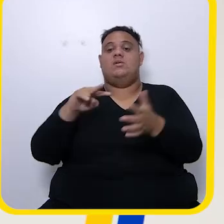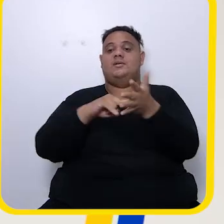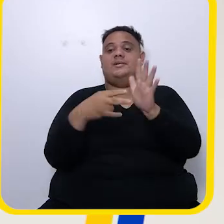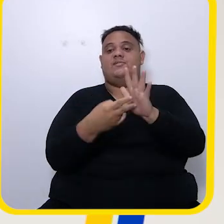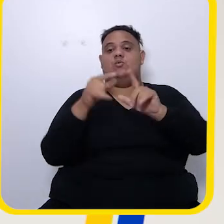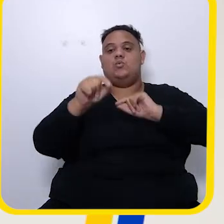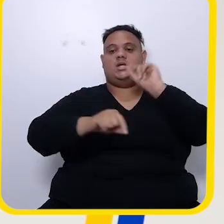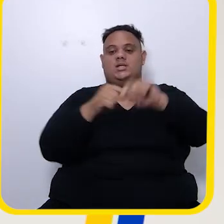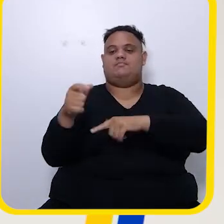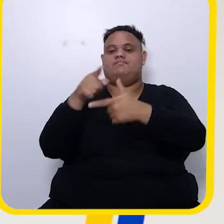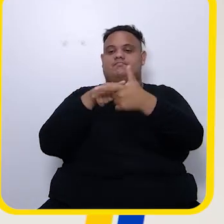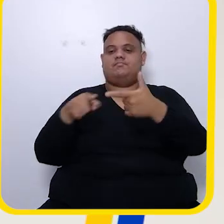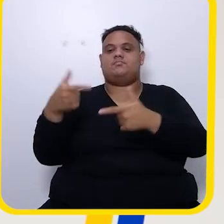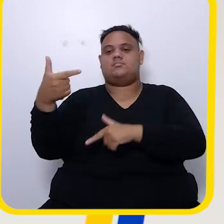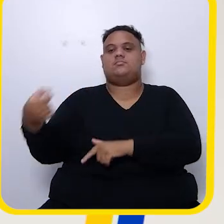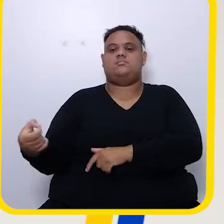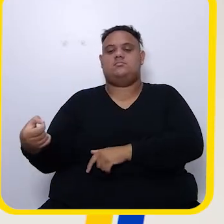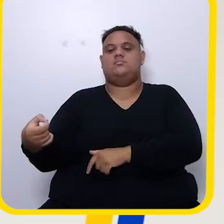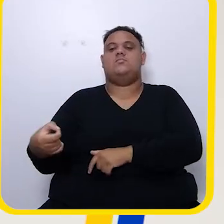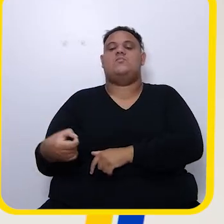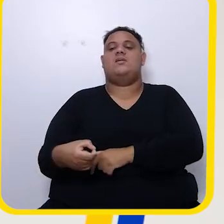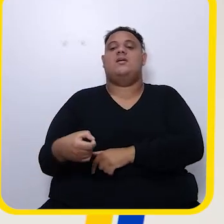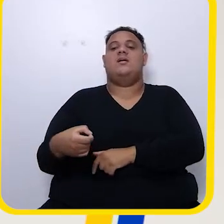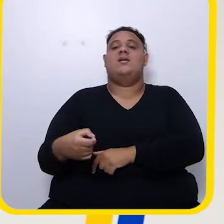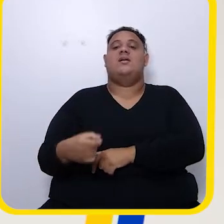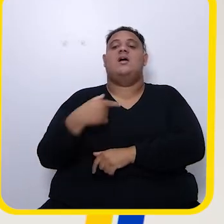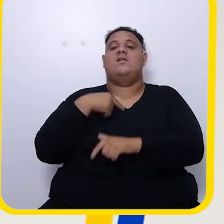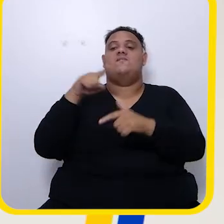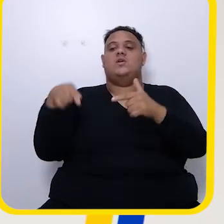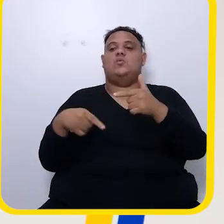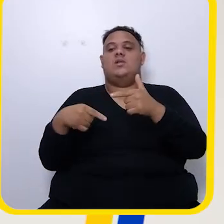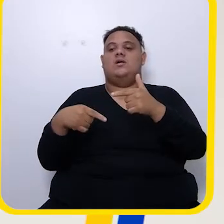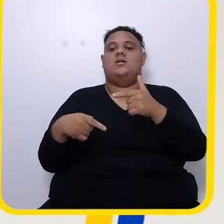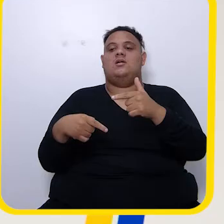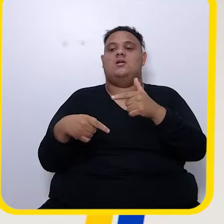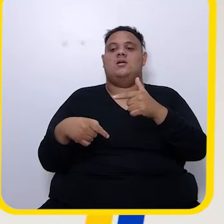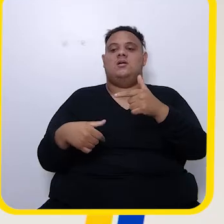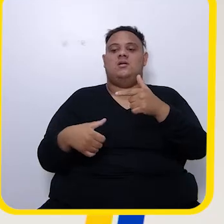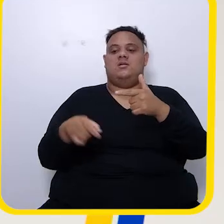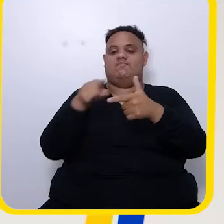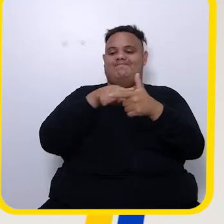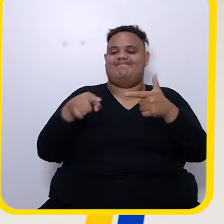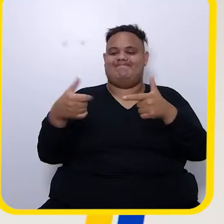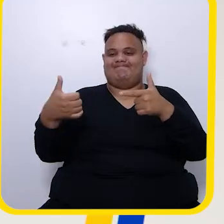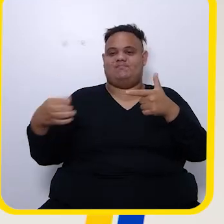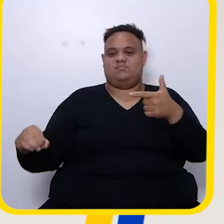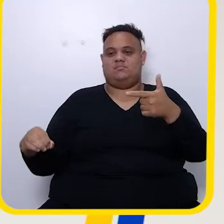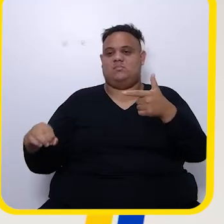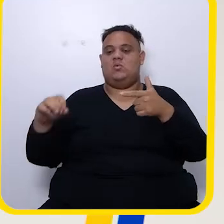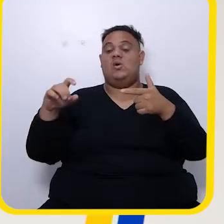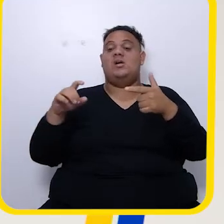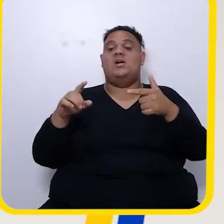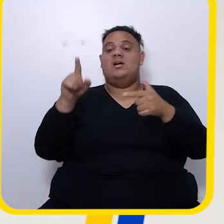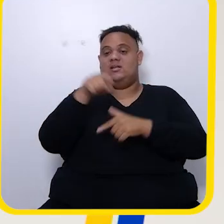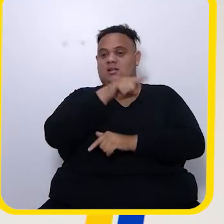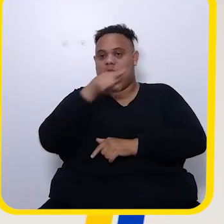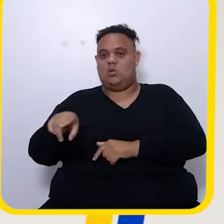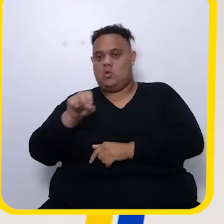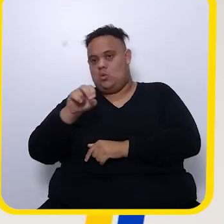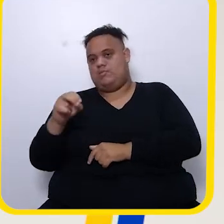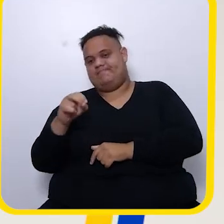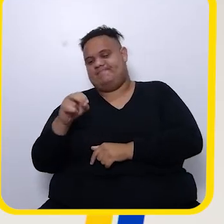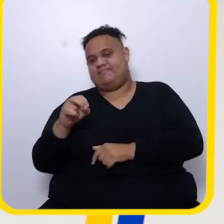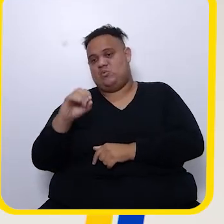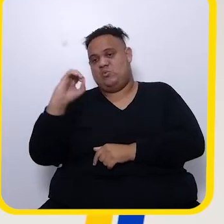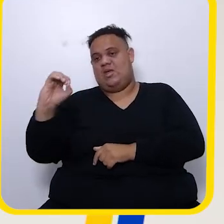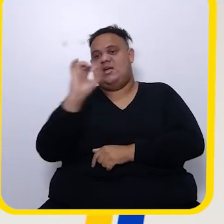significa dividir por 10? A vírgula desloca uma casa para a esquerda, ou você pode cancelar ou anular um zero de cada uma, de uma maneira